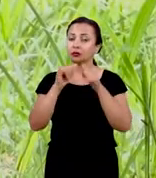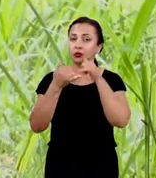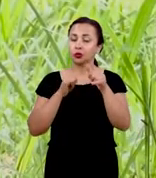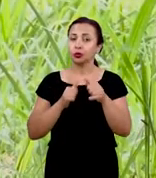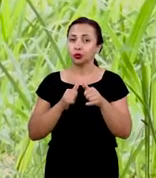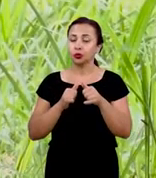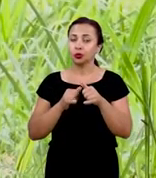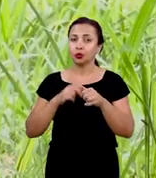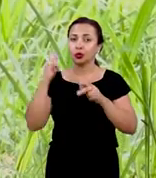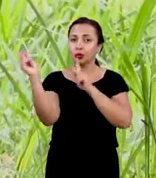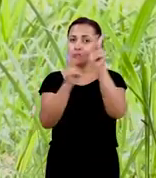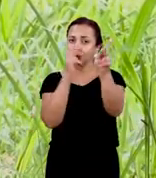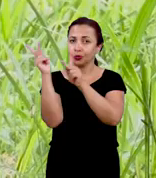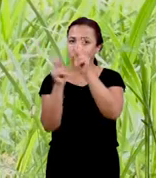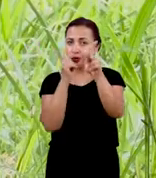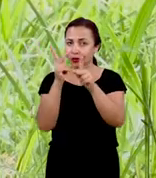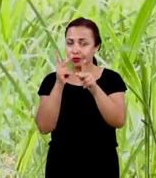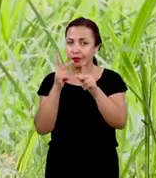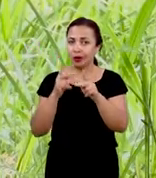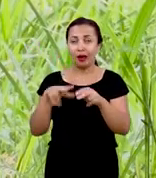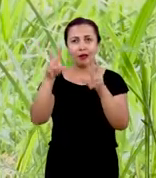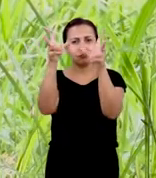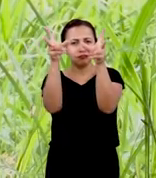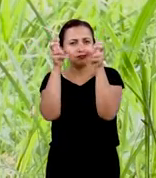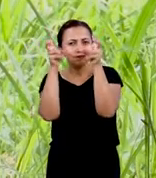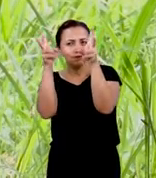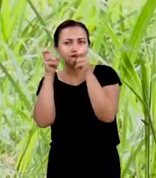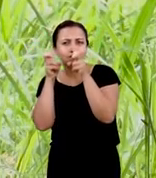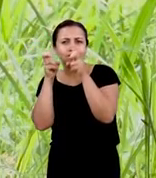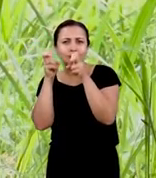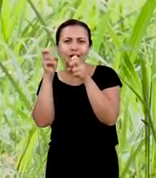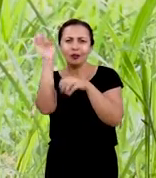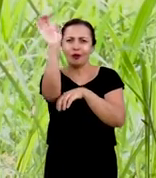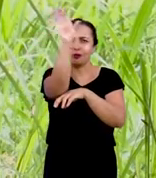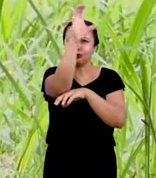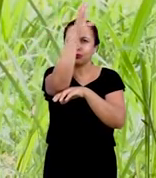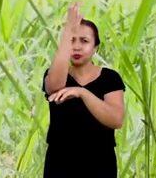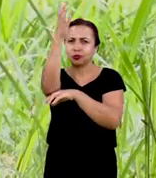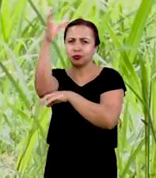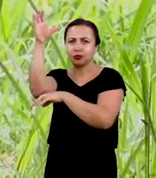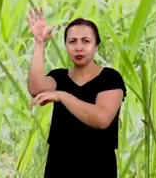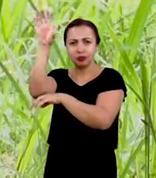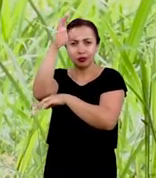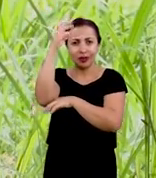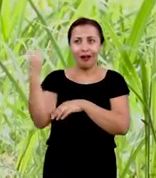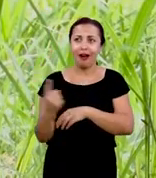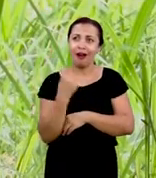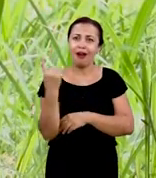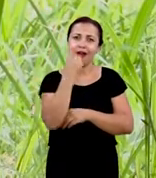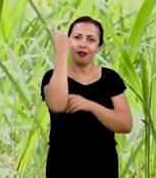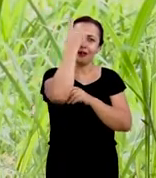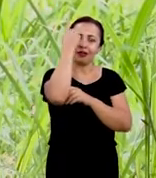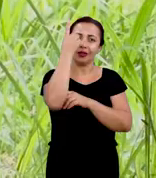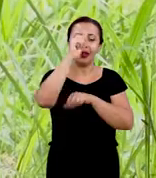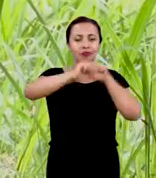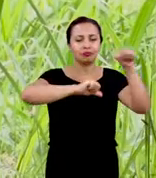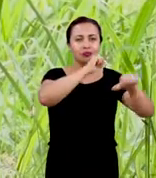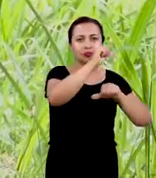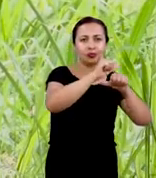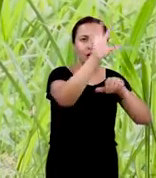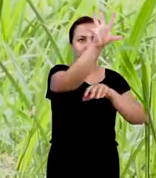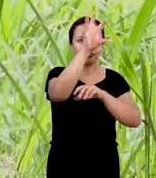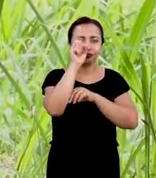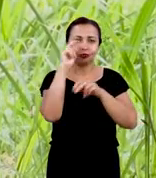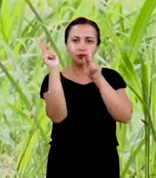A energia eólica é originada da força do vento, que é captada por turbinas dos aerogeradores e convertida em